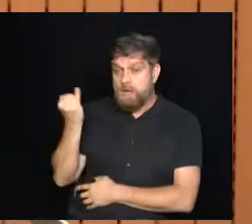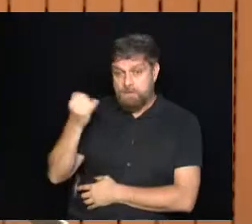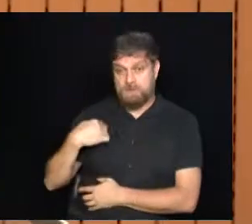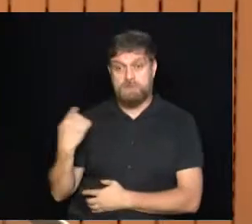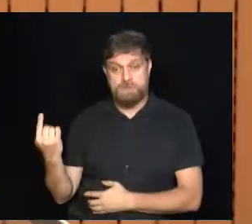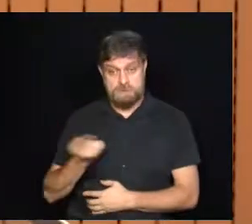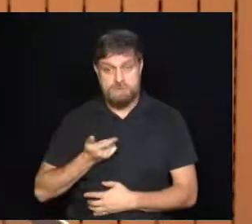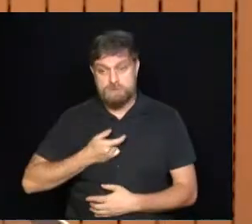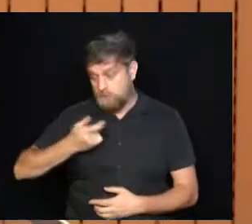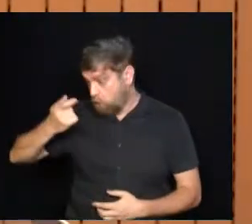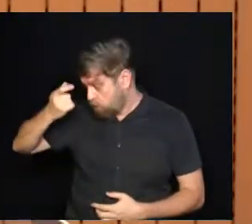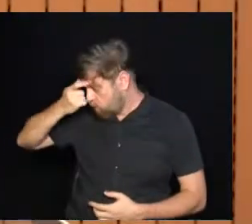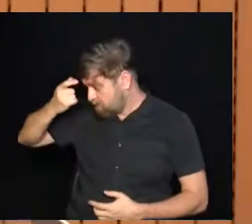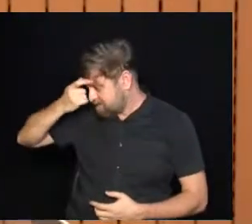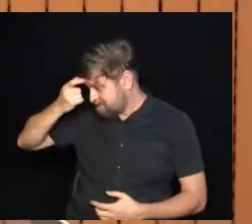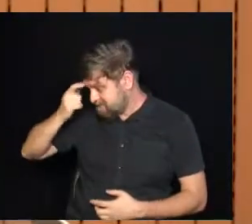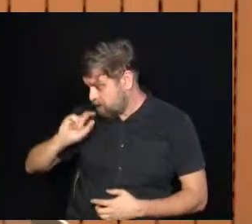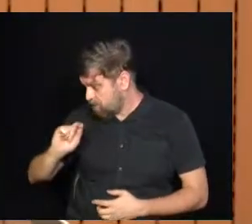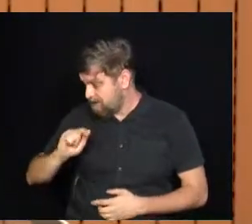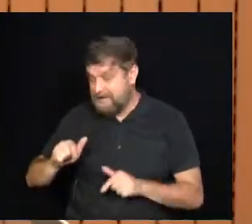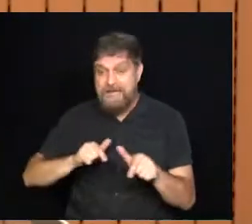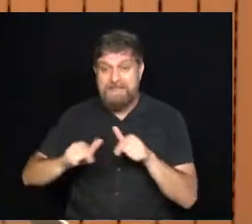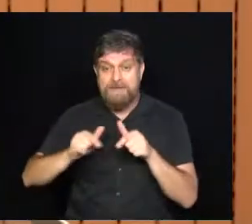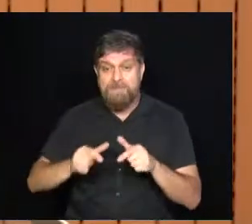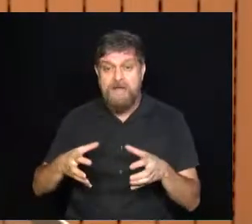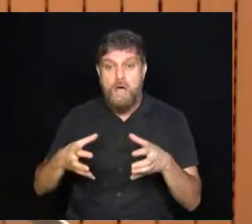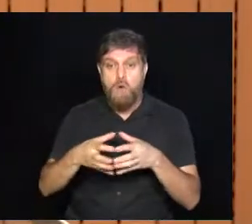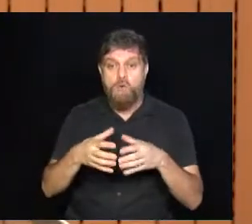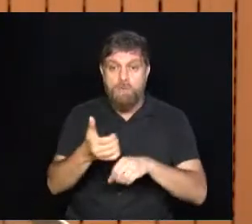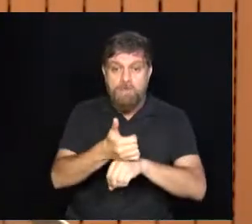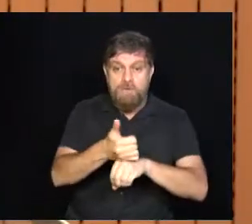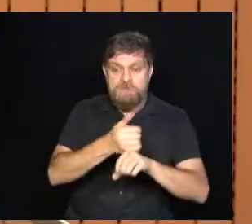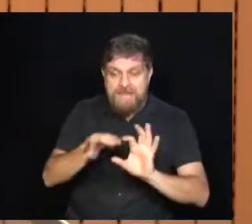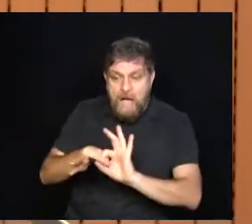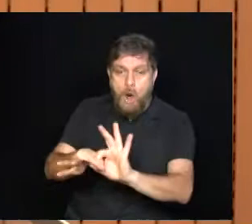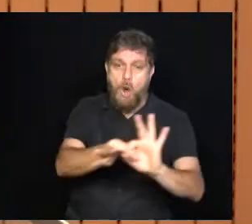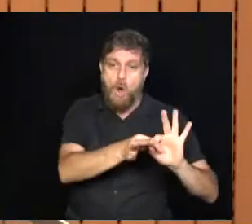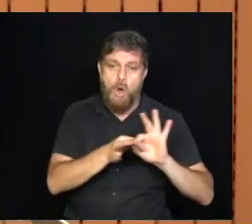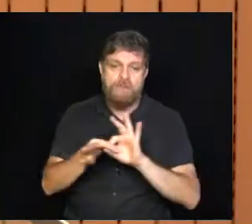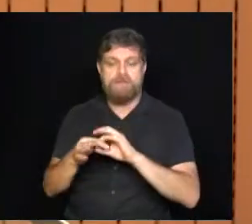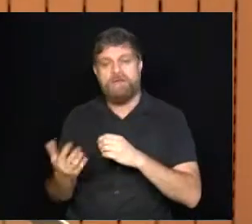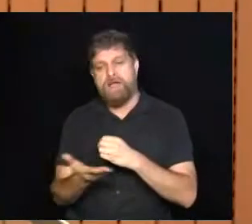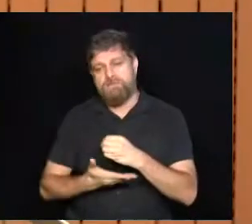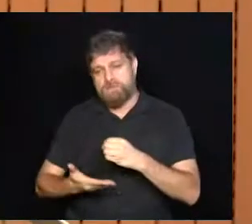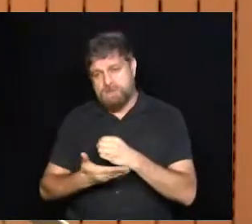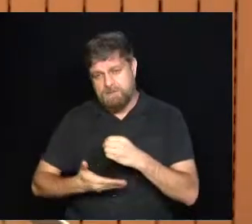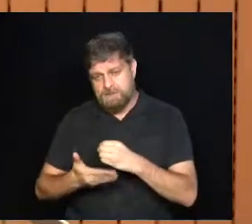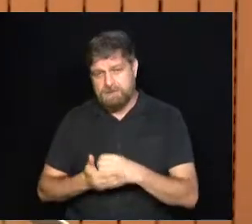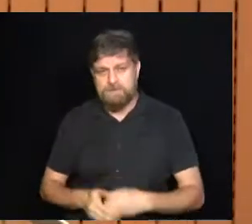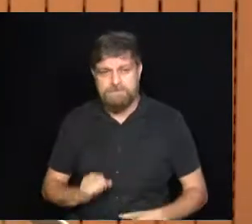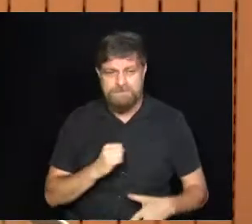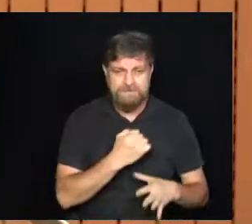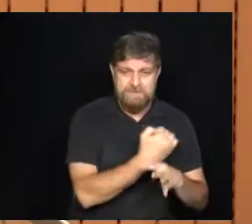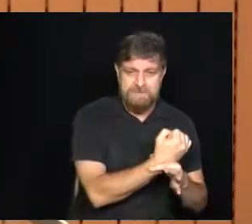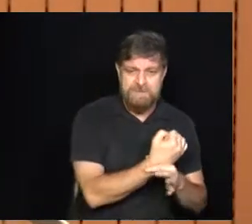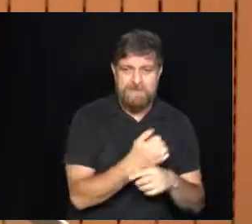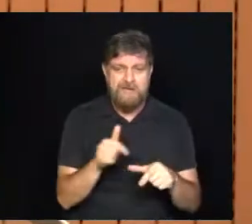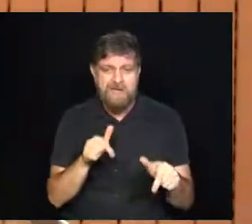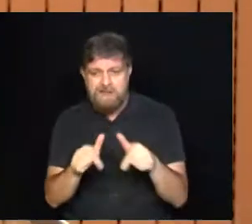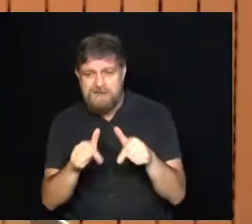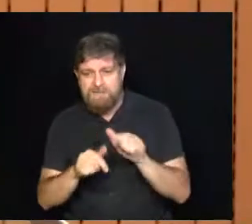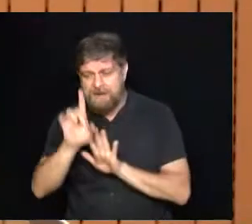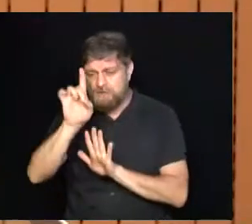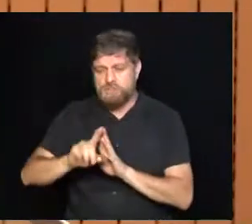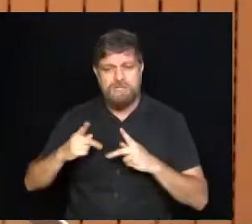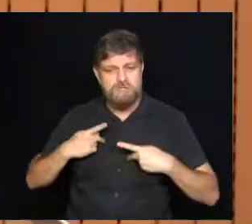ter essa consciência de que trabalhar em equipe é fundamental. A segurança, trabalho, direitos